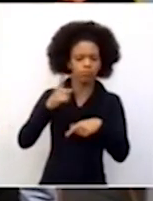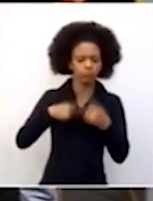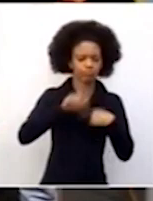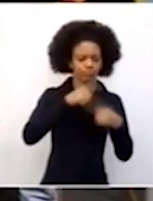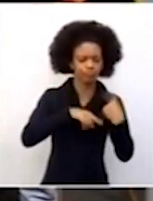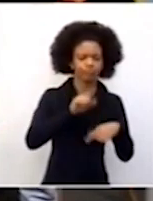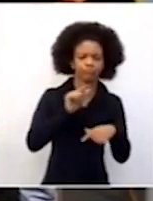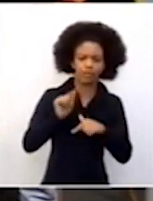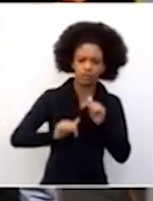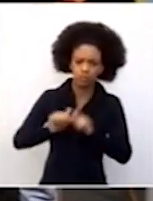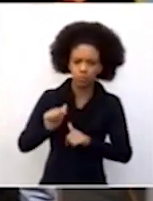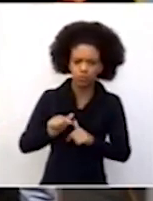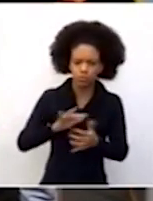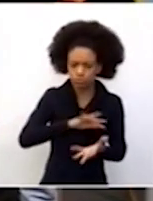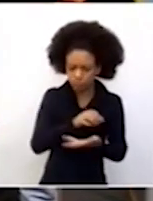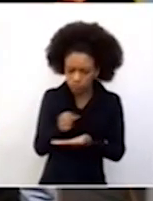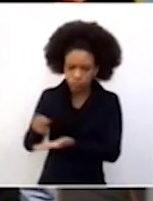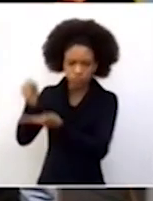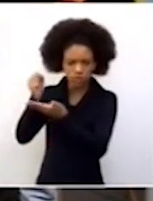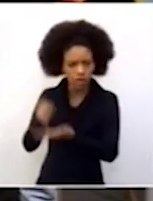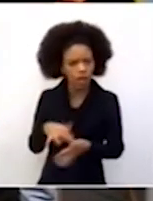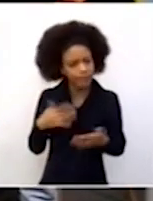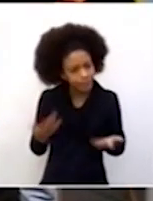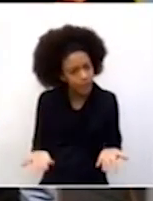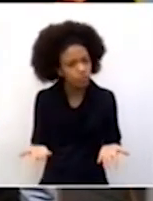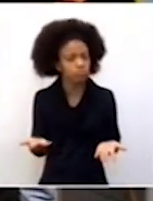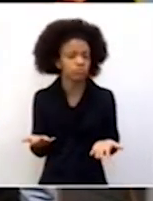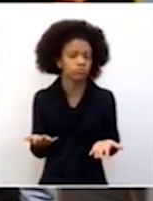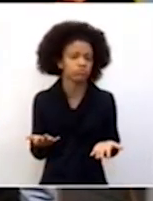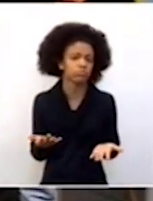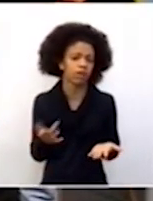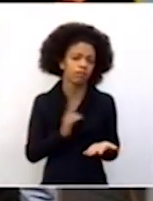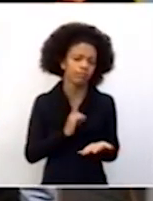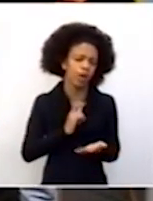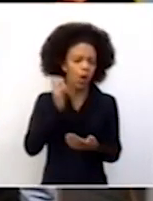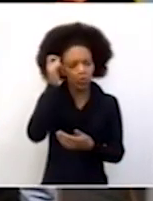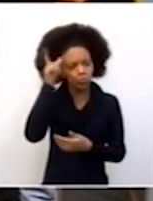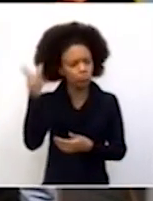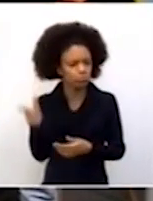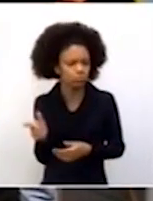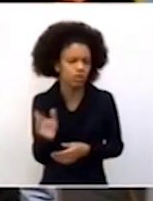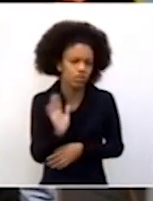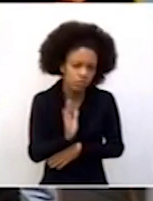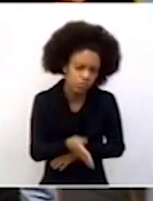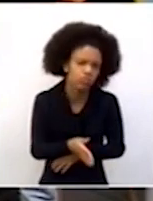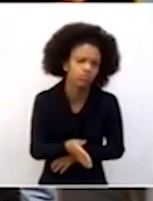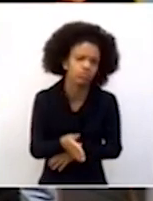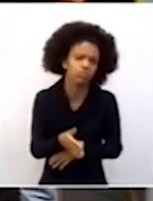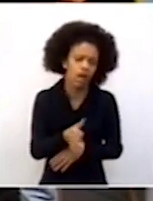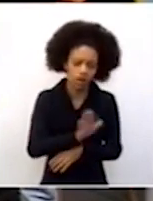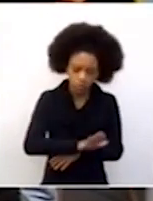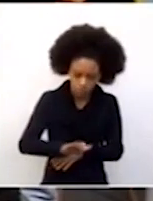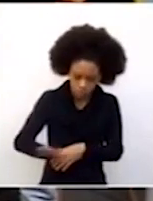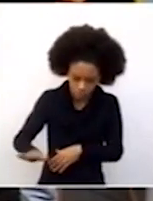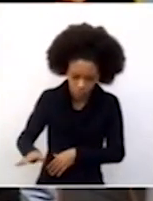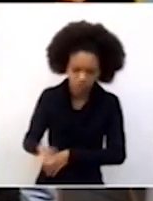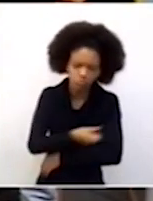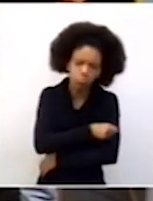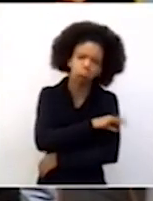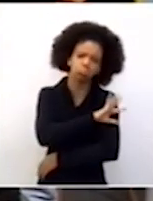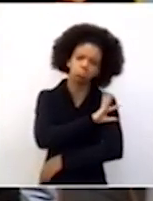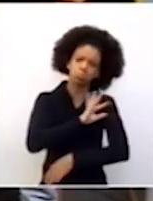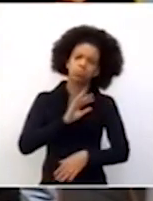produtos recicláveis. Então, aí já desde, né? É uma cultura que nós já estamos criando, né? Já com os pequenininhos, de estar